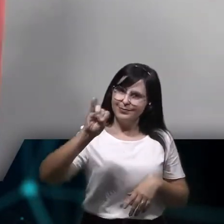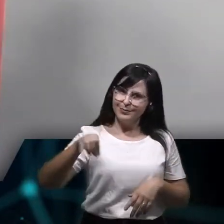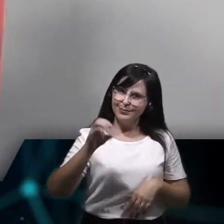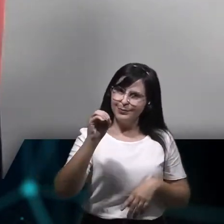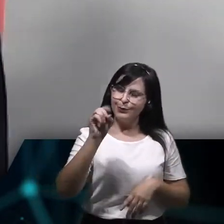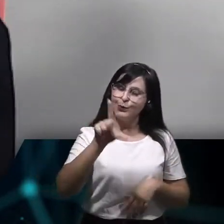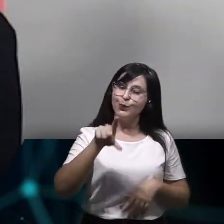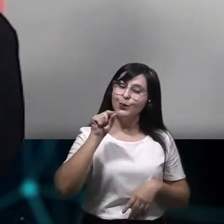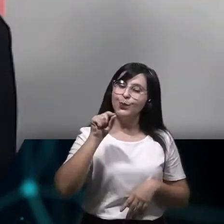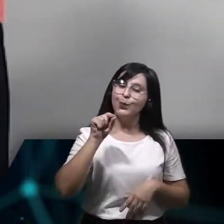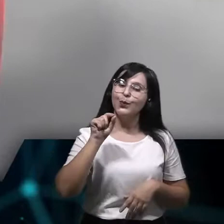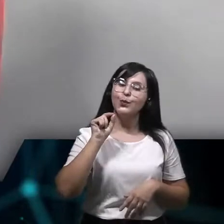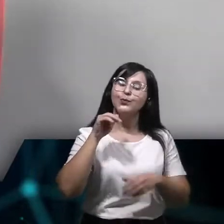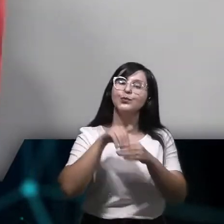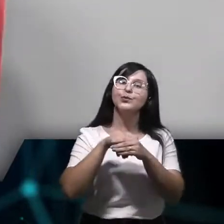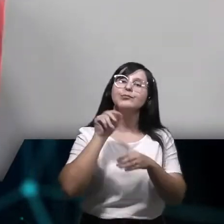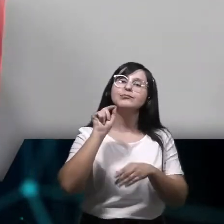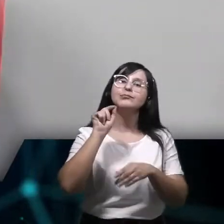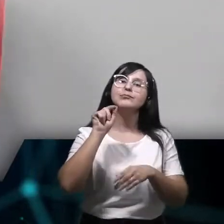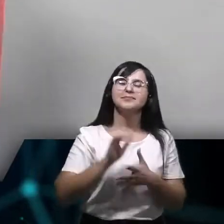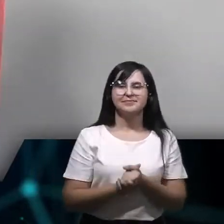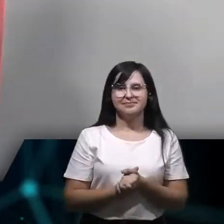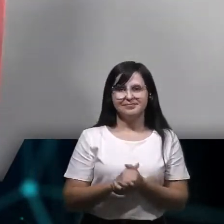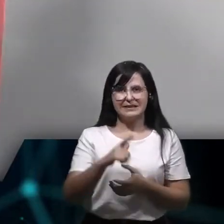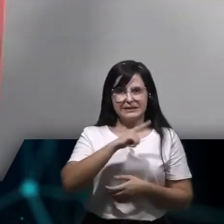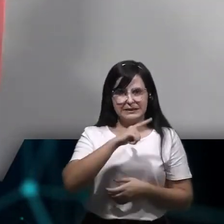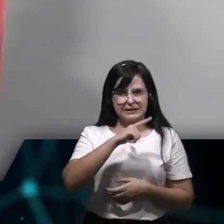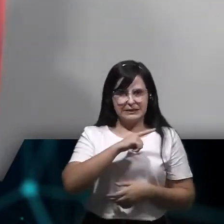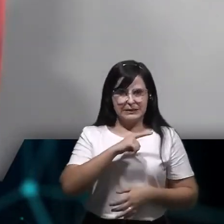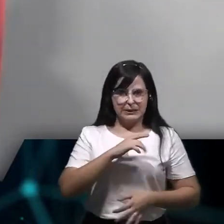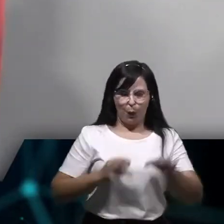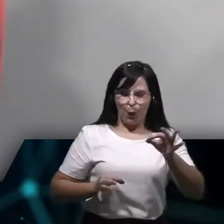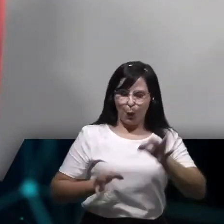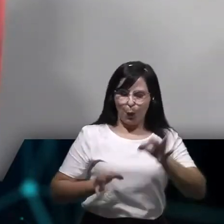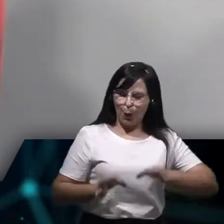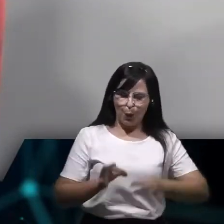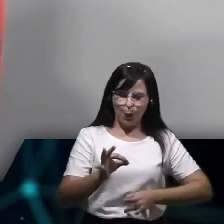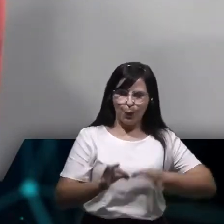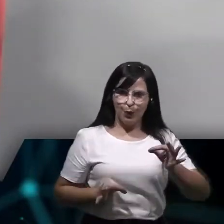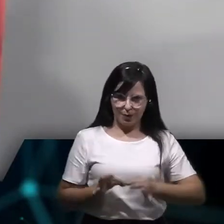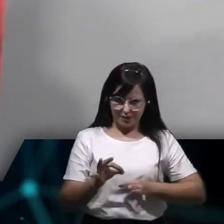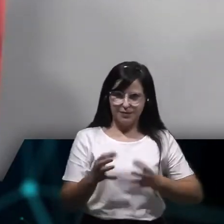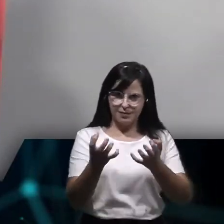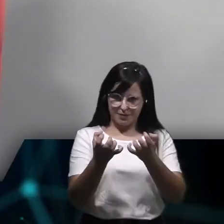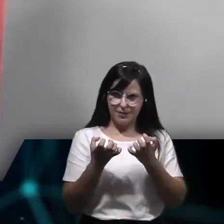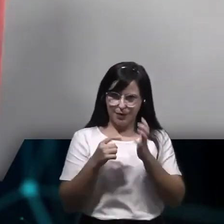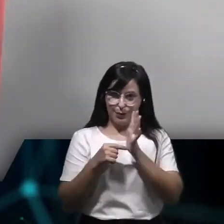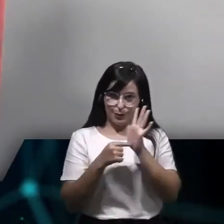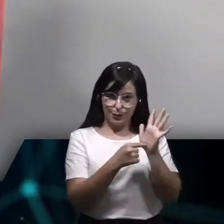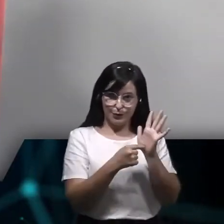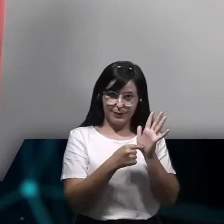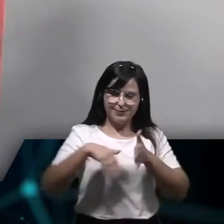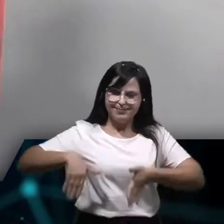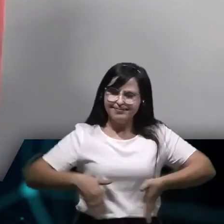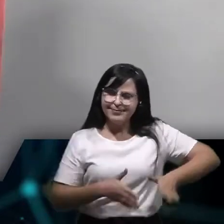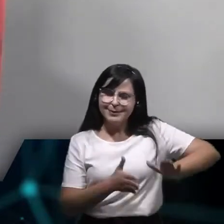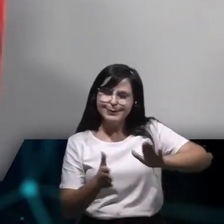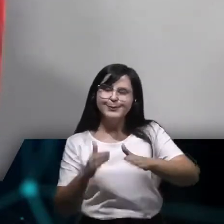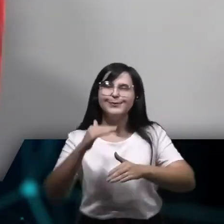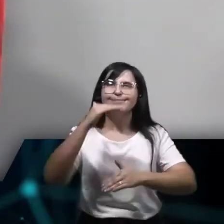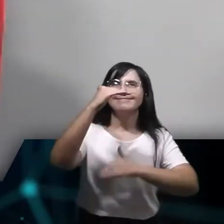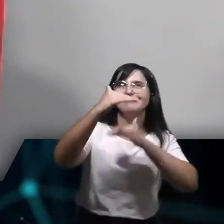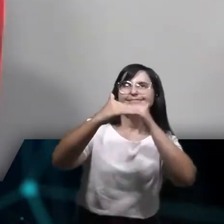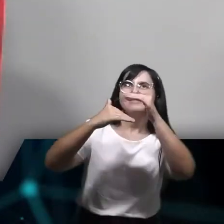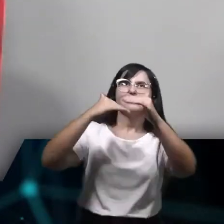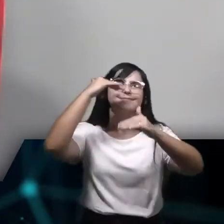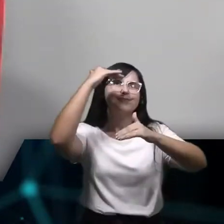dia 15, ok? Tem vários projetos meus, né? Tem um que eu quero destacar aqui, que é o Caminhos do Desenvolvimento, né?